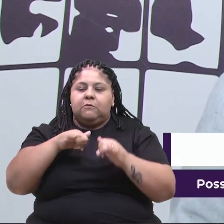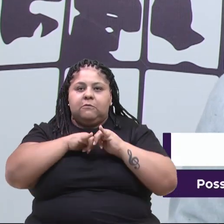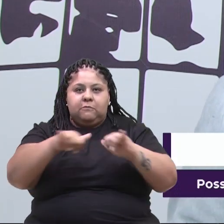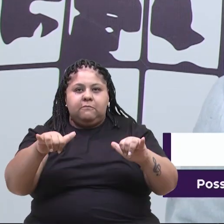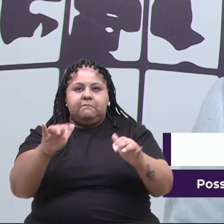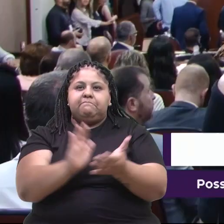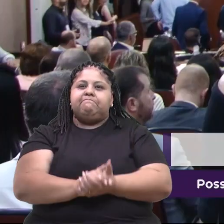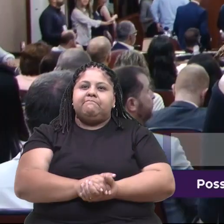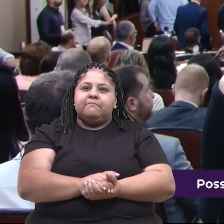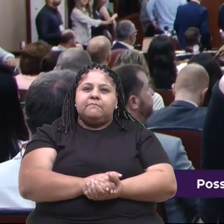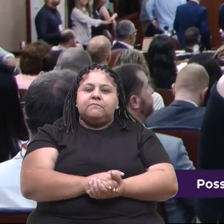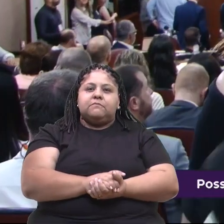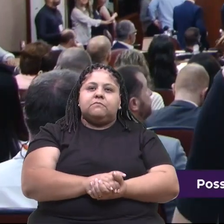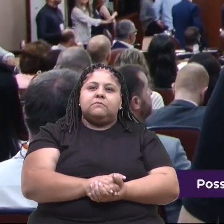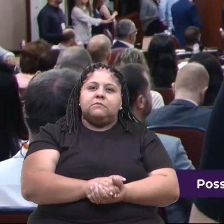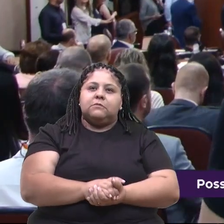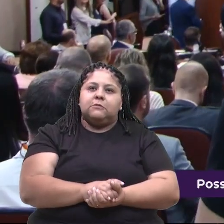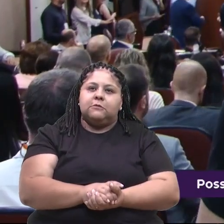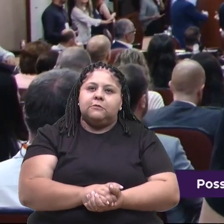é contigo.